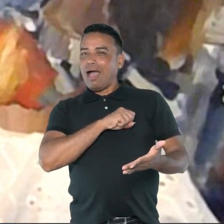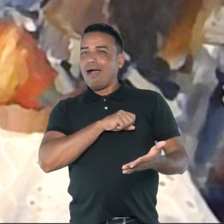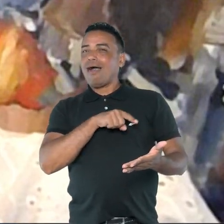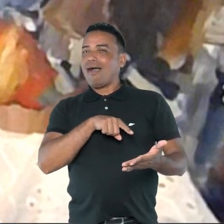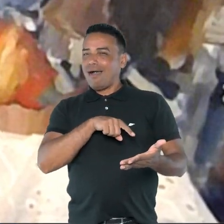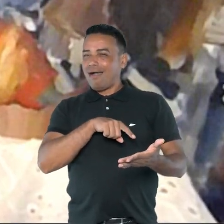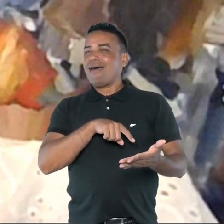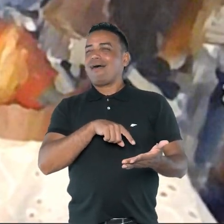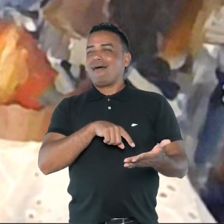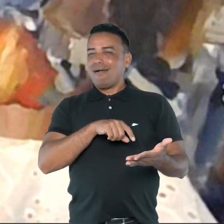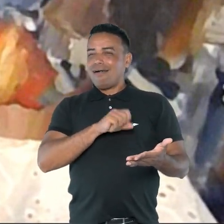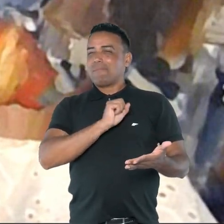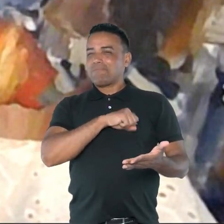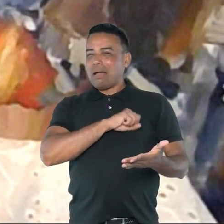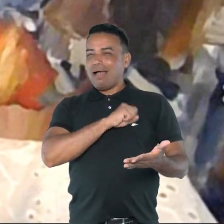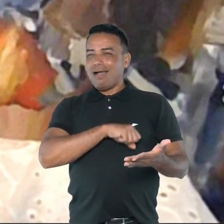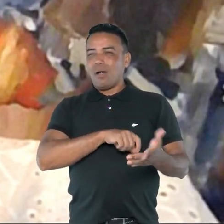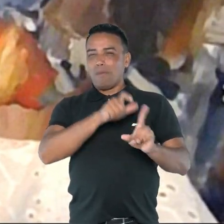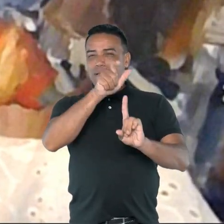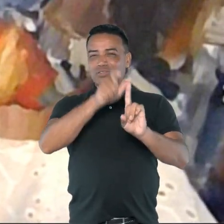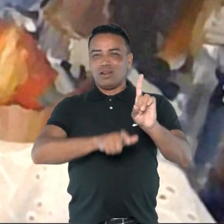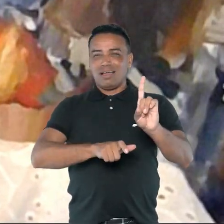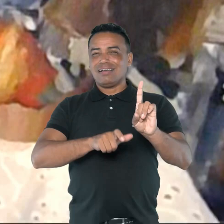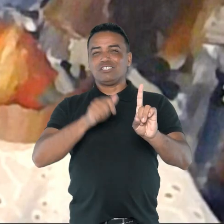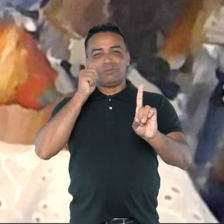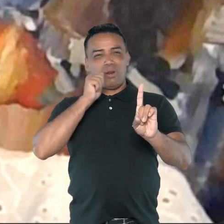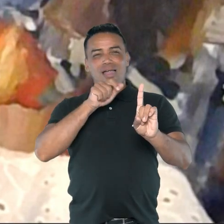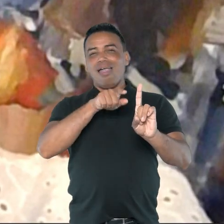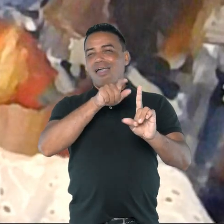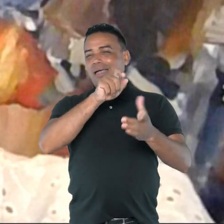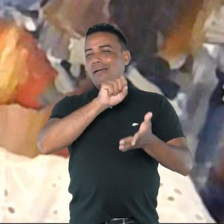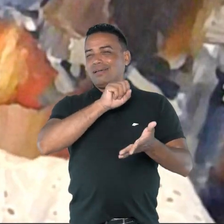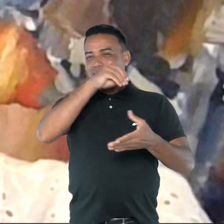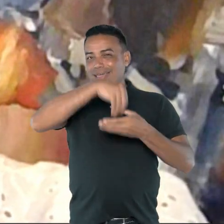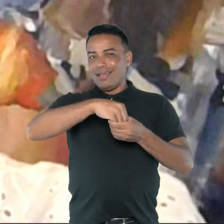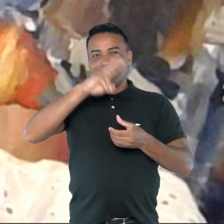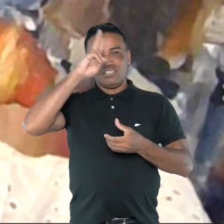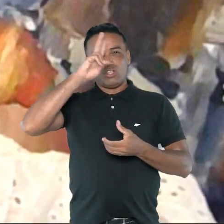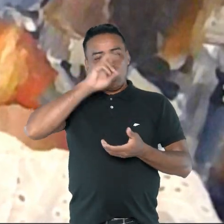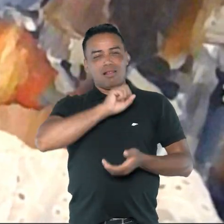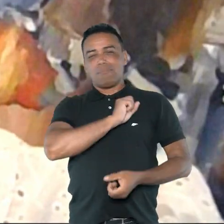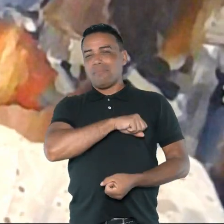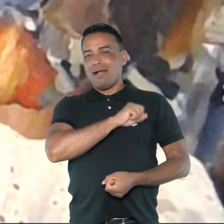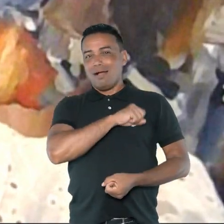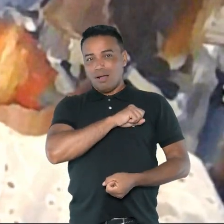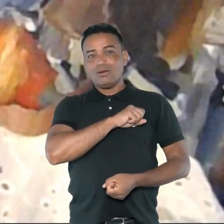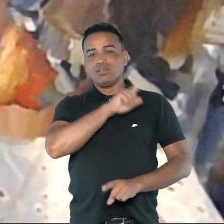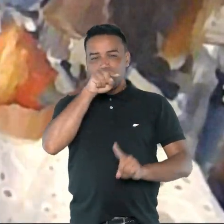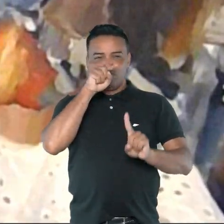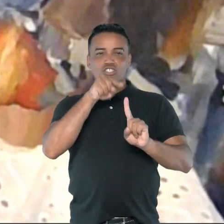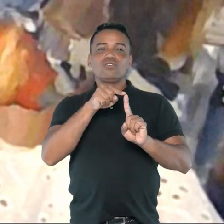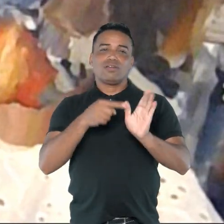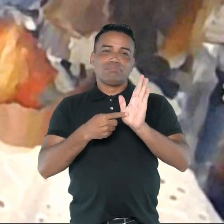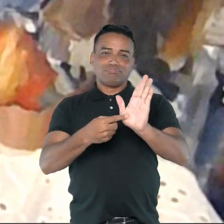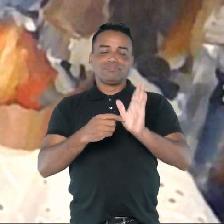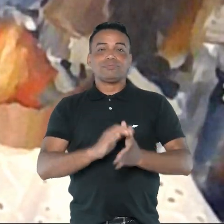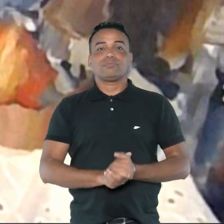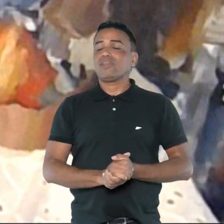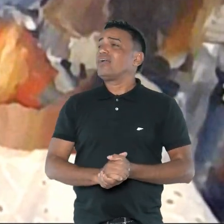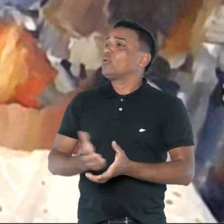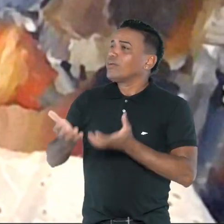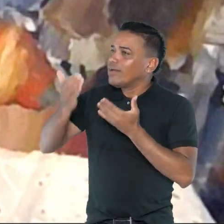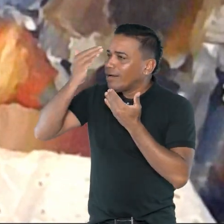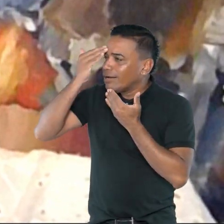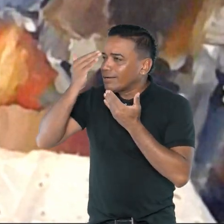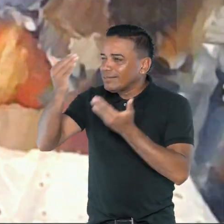tá péssima o suficiente, tá canalha o suficiente, sabe? E é onde eu queria chegar, um